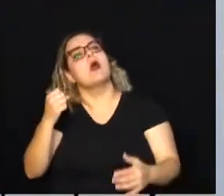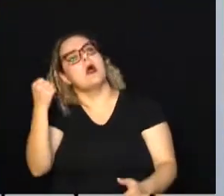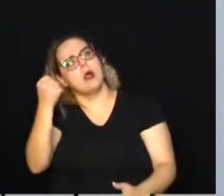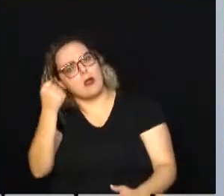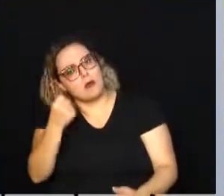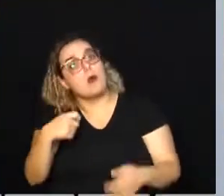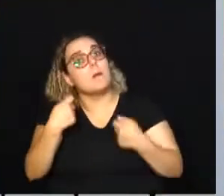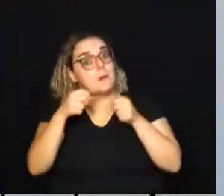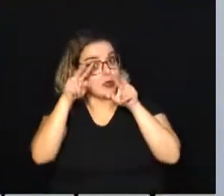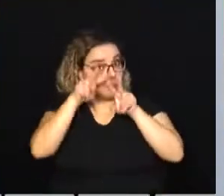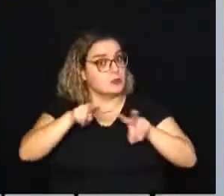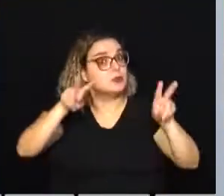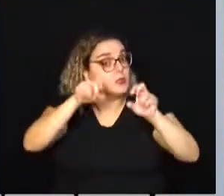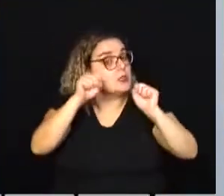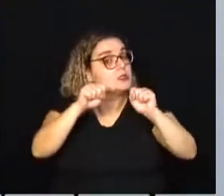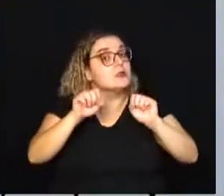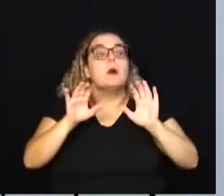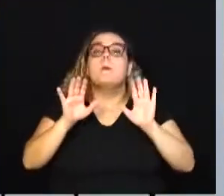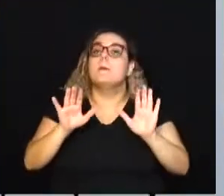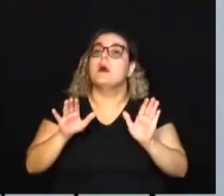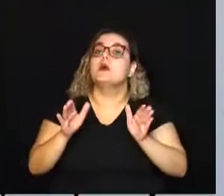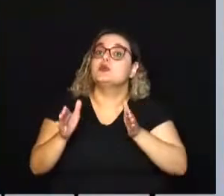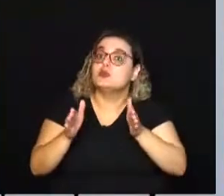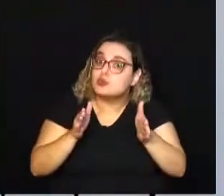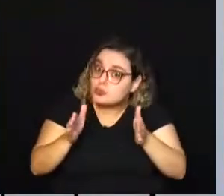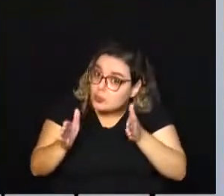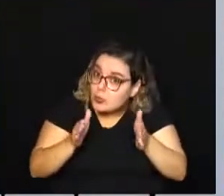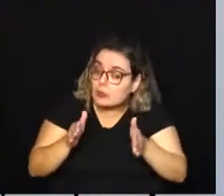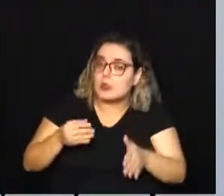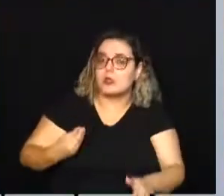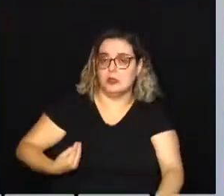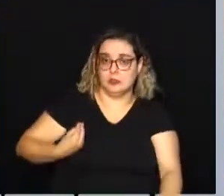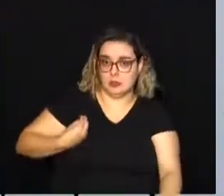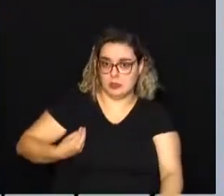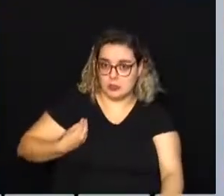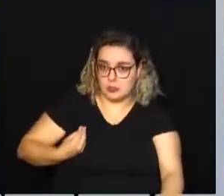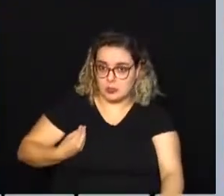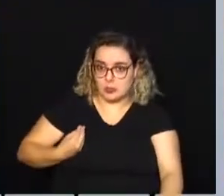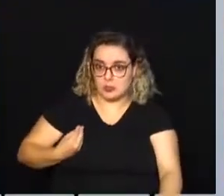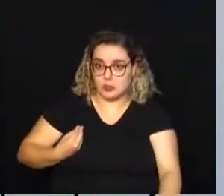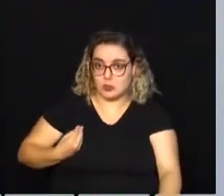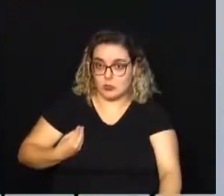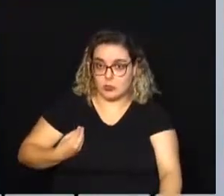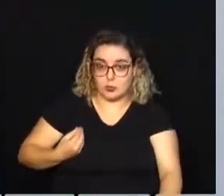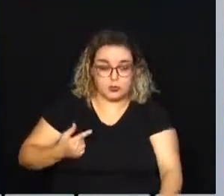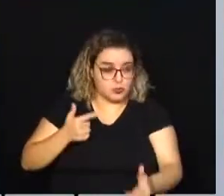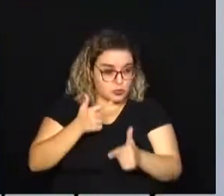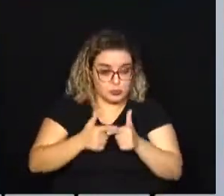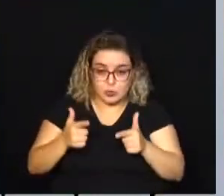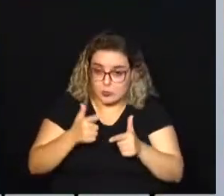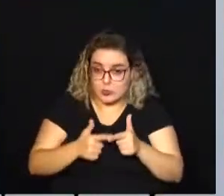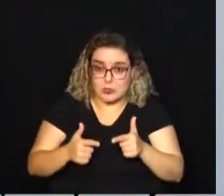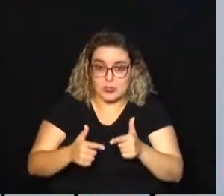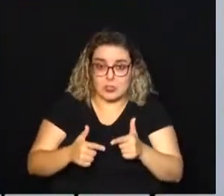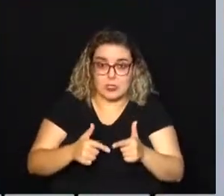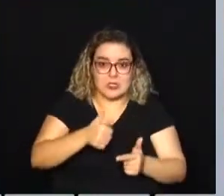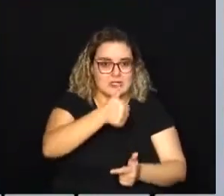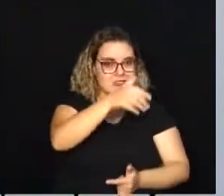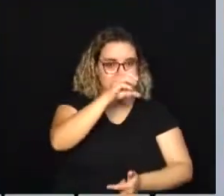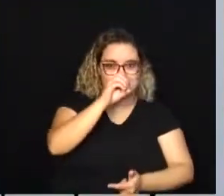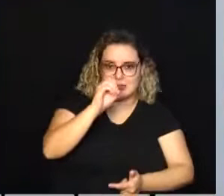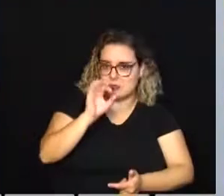olhar sobre isso. Mas no momento que a gente está vivendo, com a crise que a gente está vivendo, com 100% das UTIs